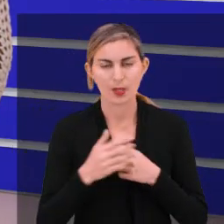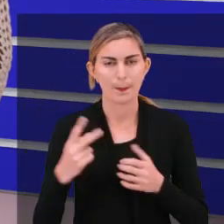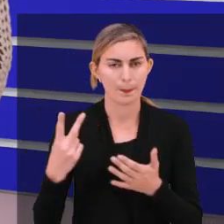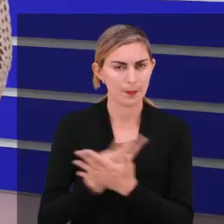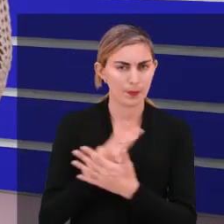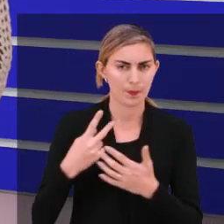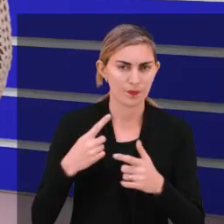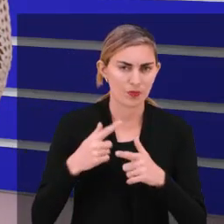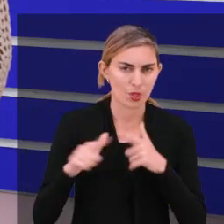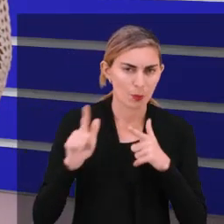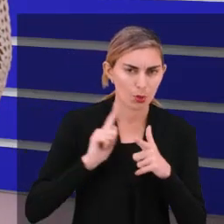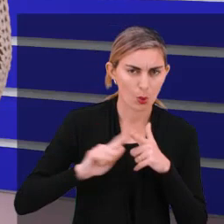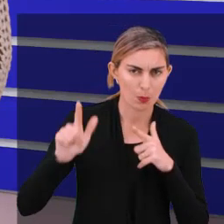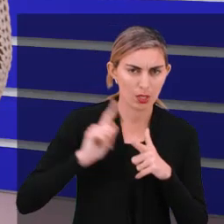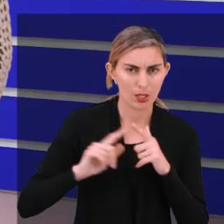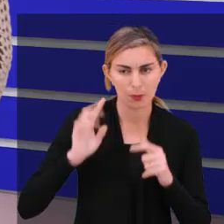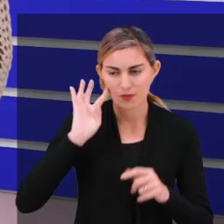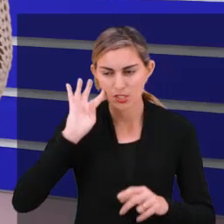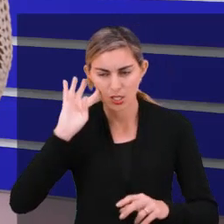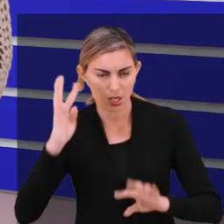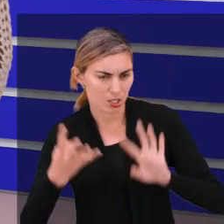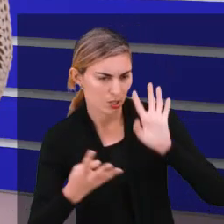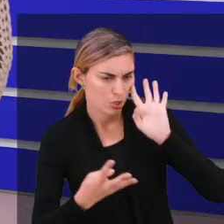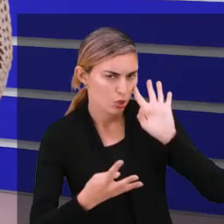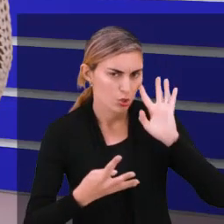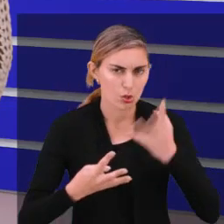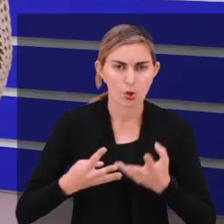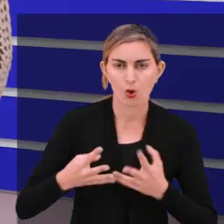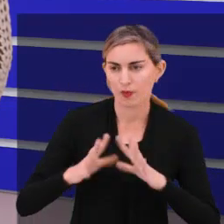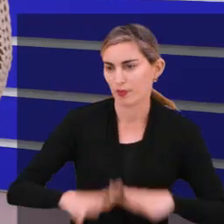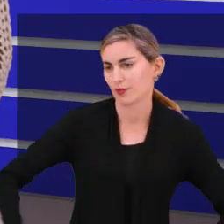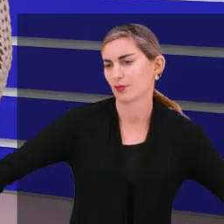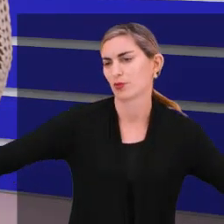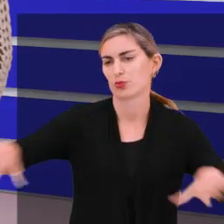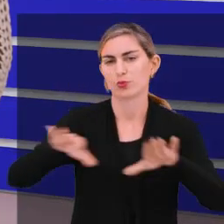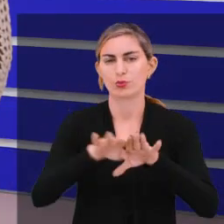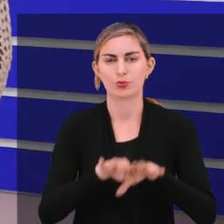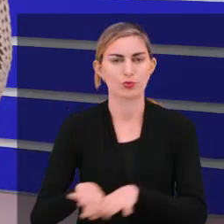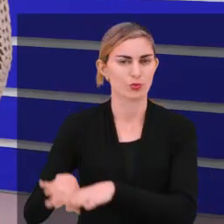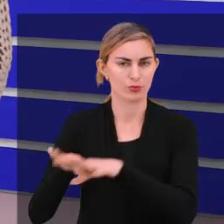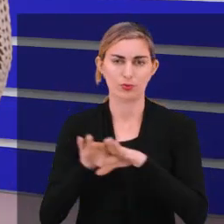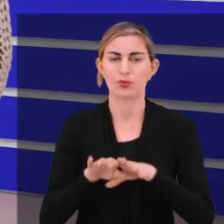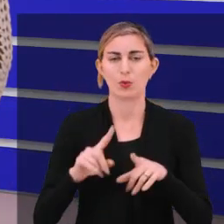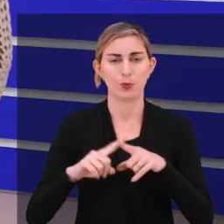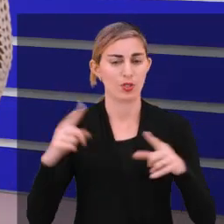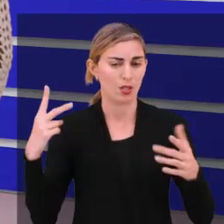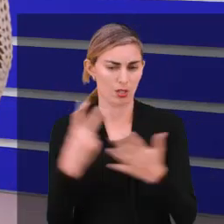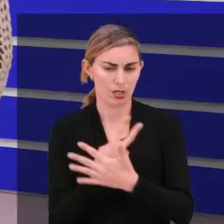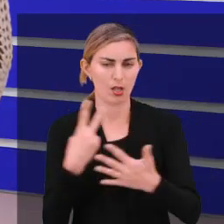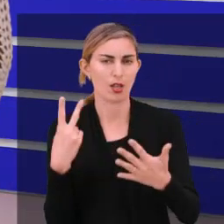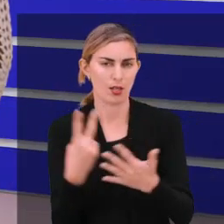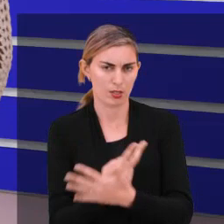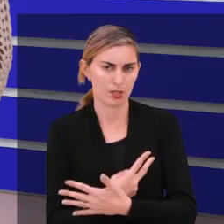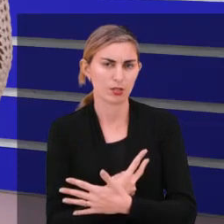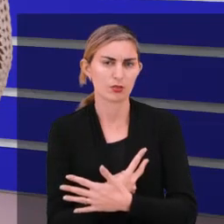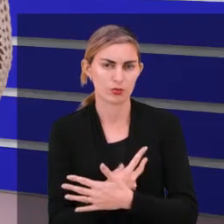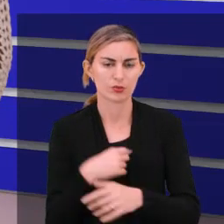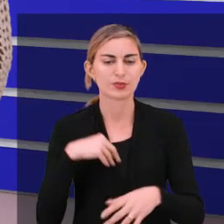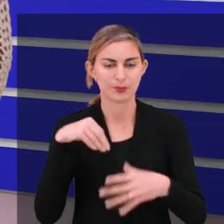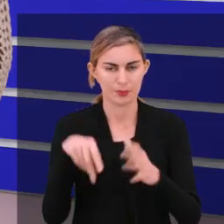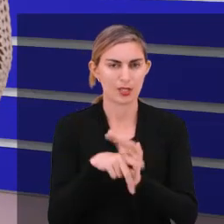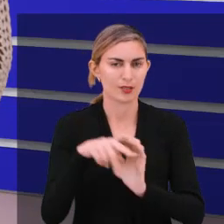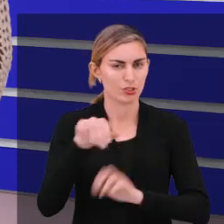um problema e traz uma resolução que é para todos. Porque o erro, ele estava